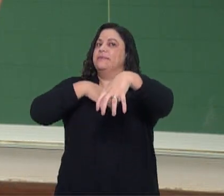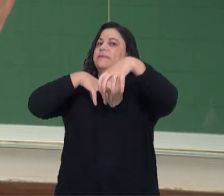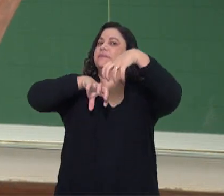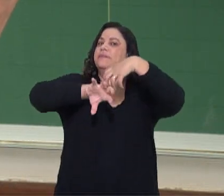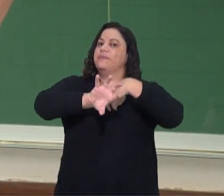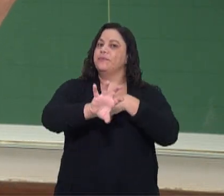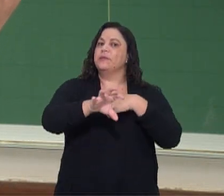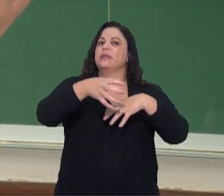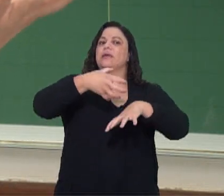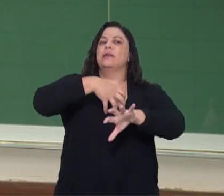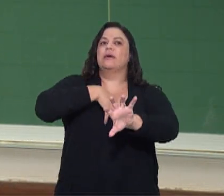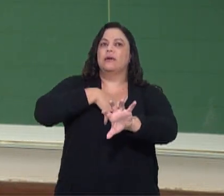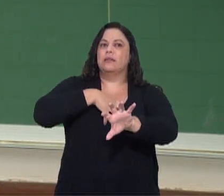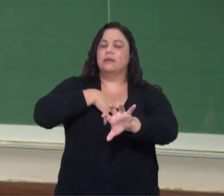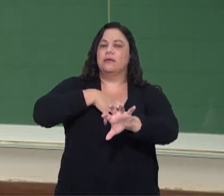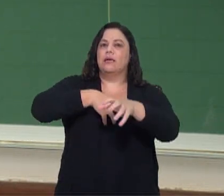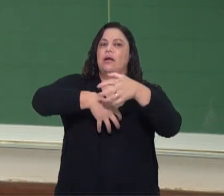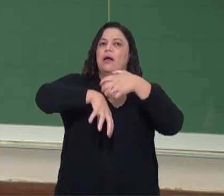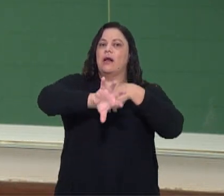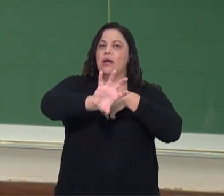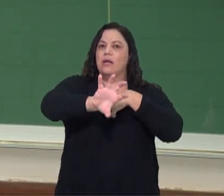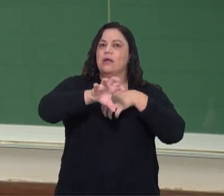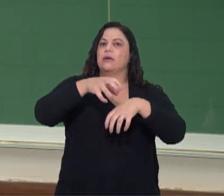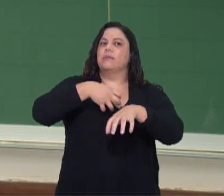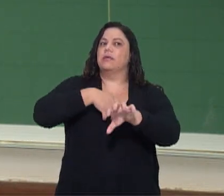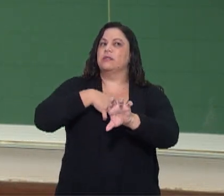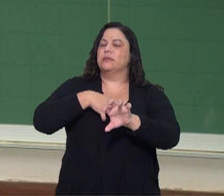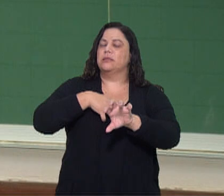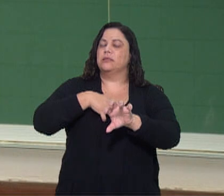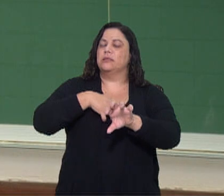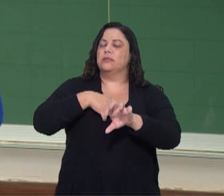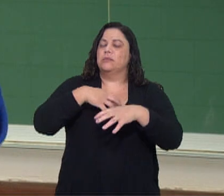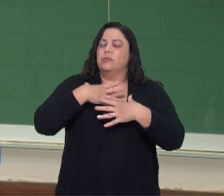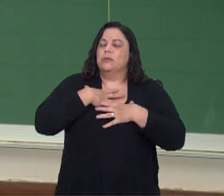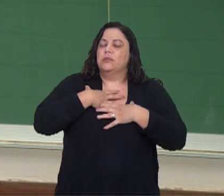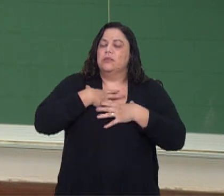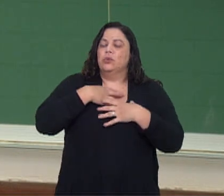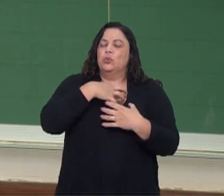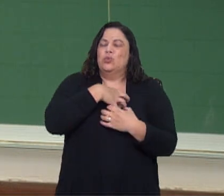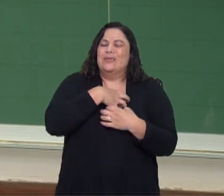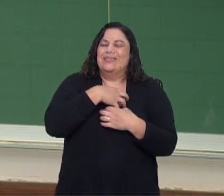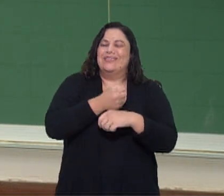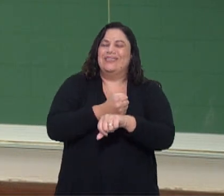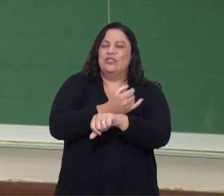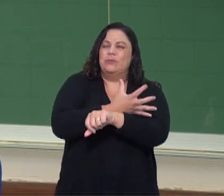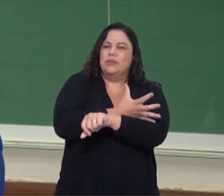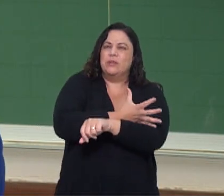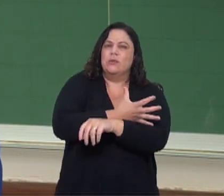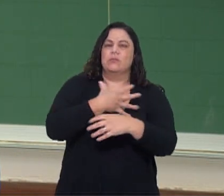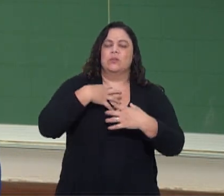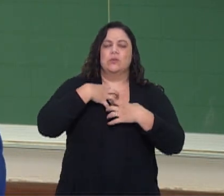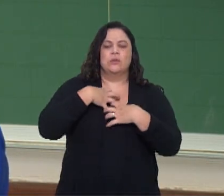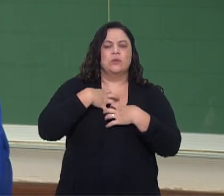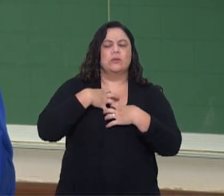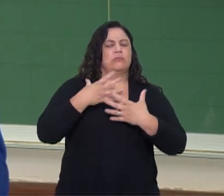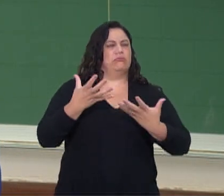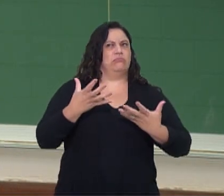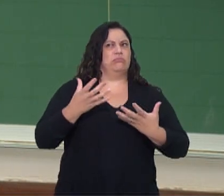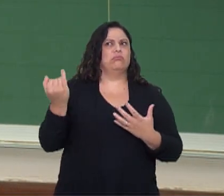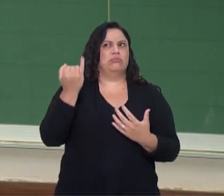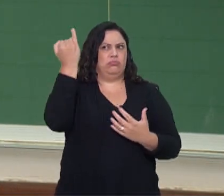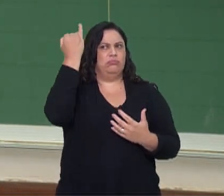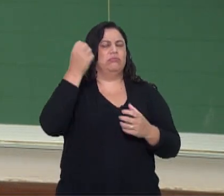do outro, até mesmo na hora de passar a notícia, em relação à imagem e em relação à escrita. Também faz parte